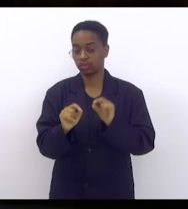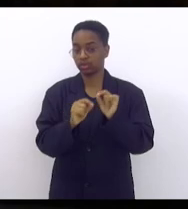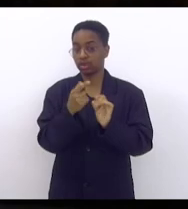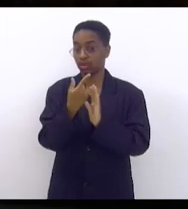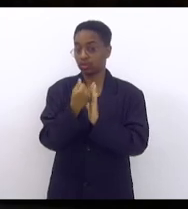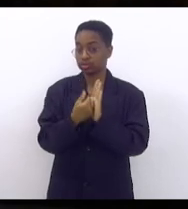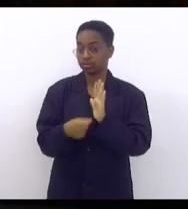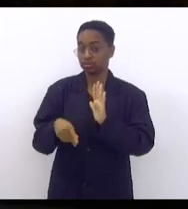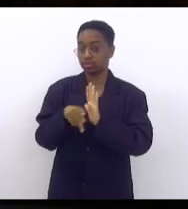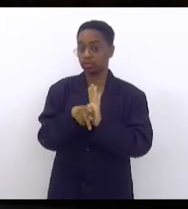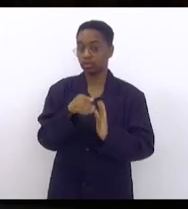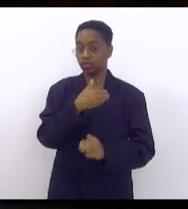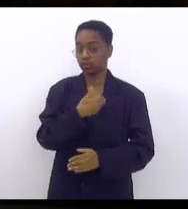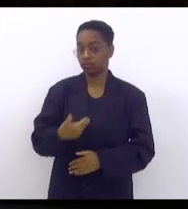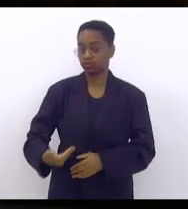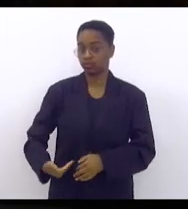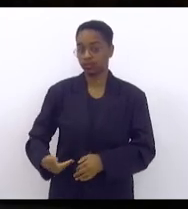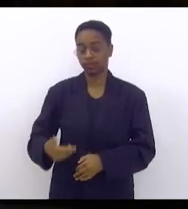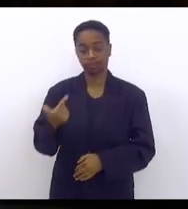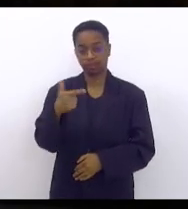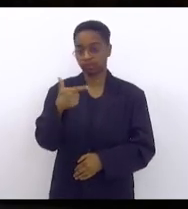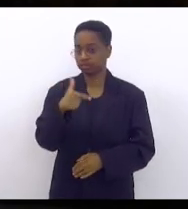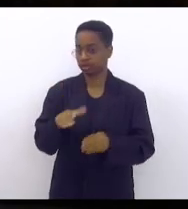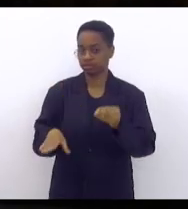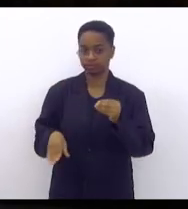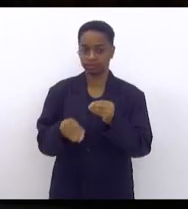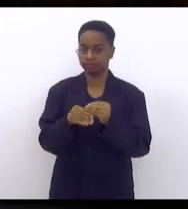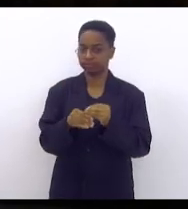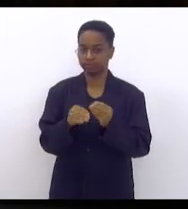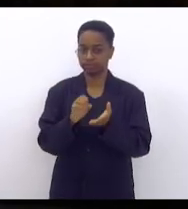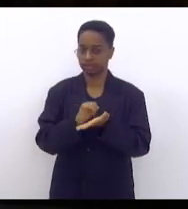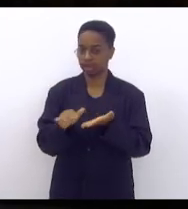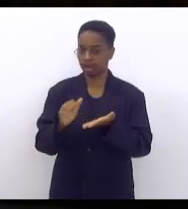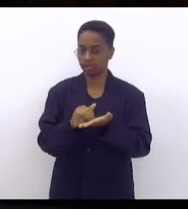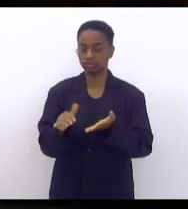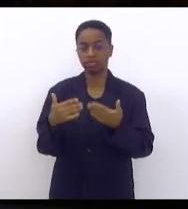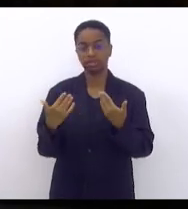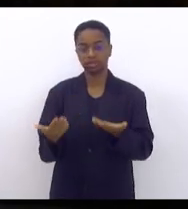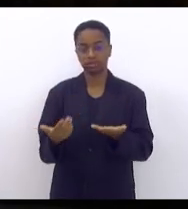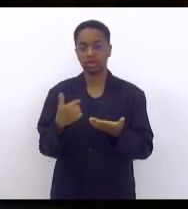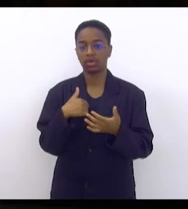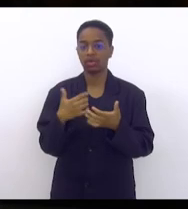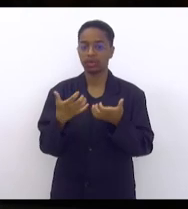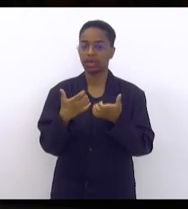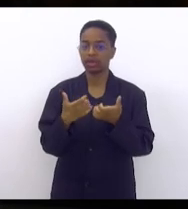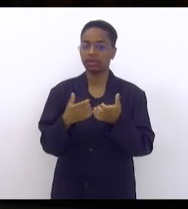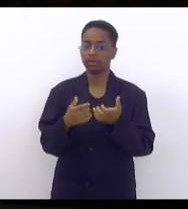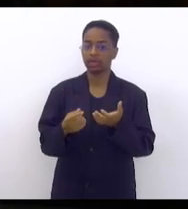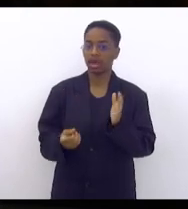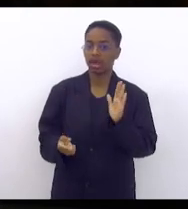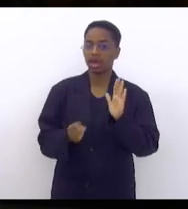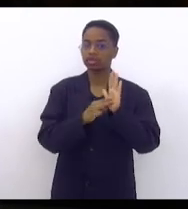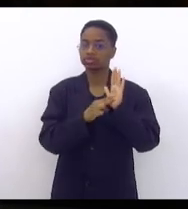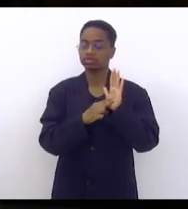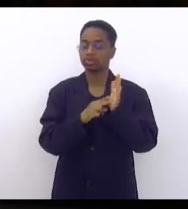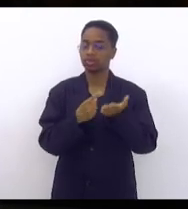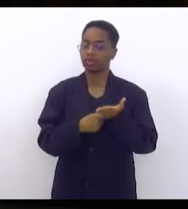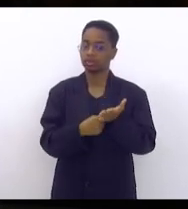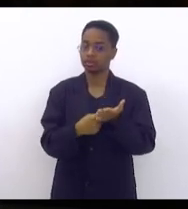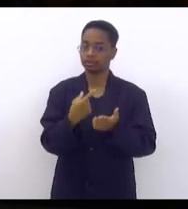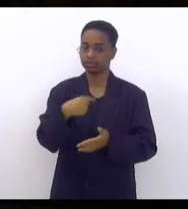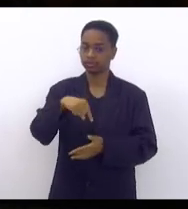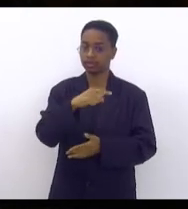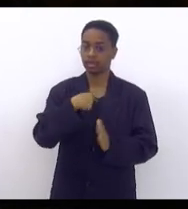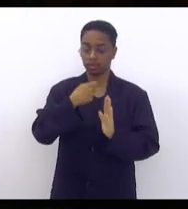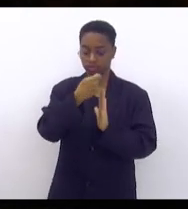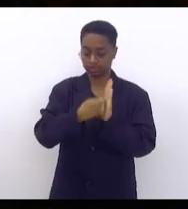veio do governo não veio prevendo essa despesa. Então, eu já quero assumir o compromisso com vocês aqui como relator do